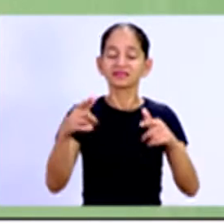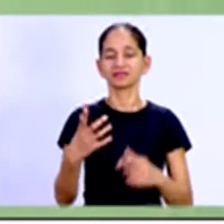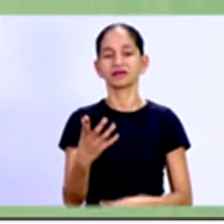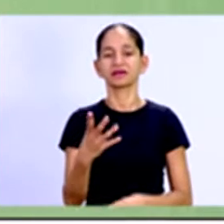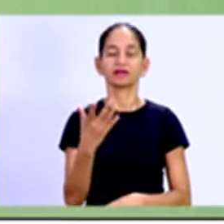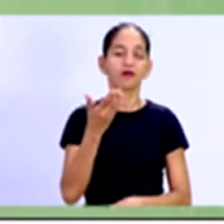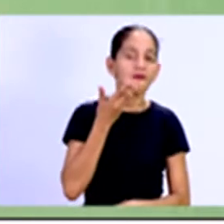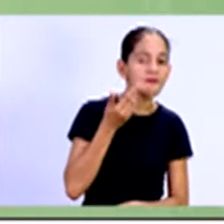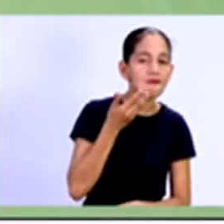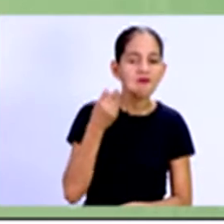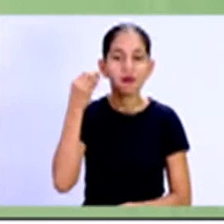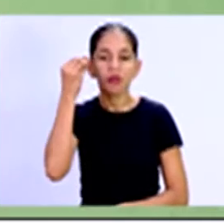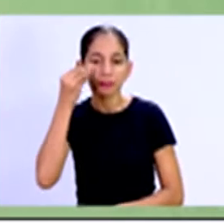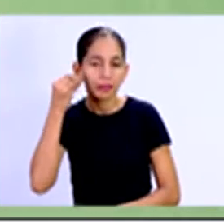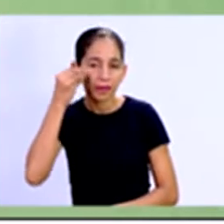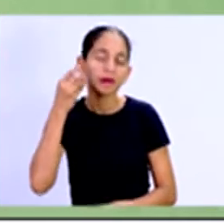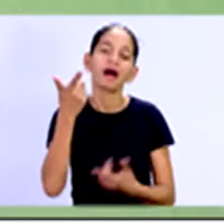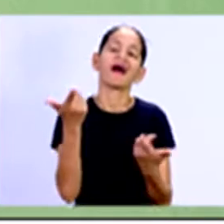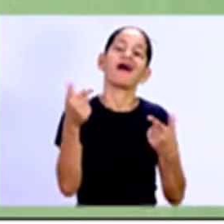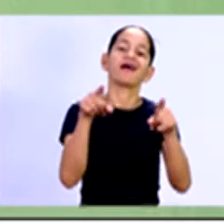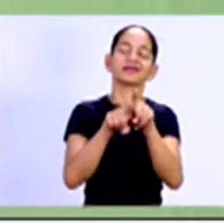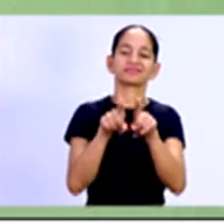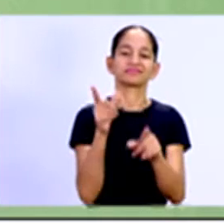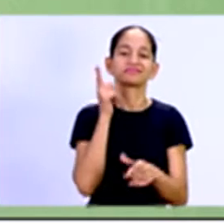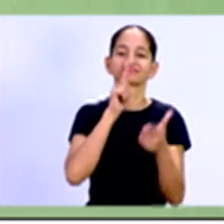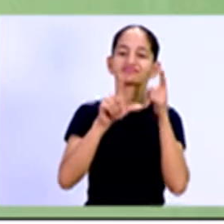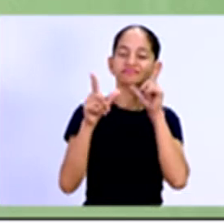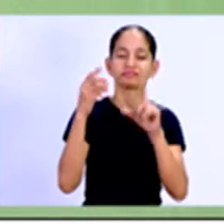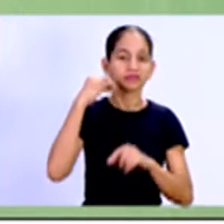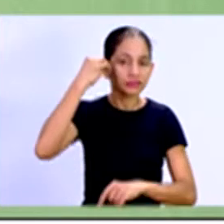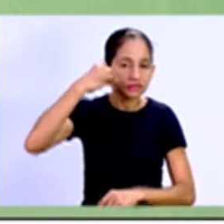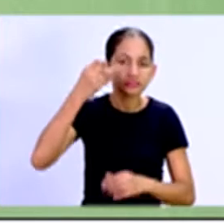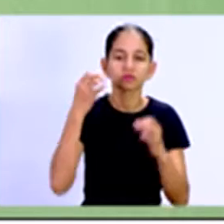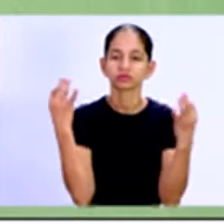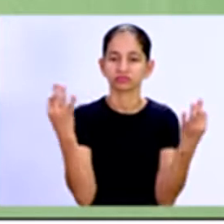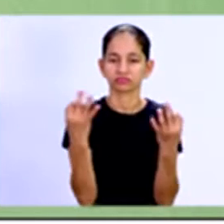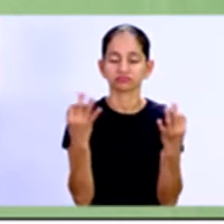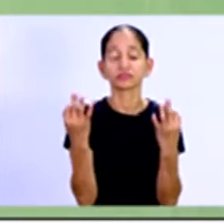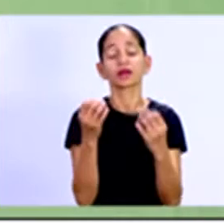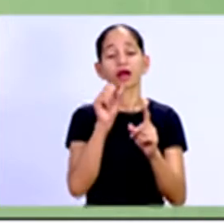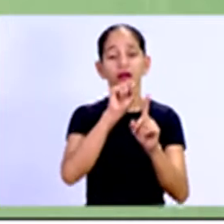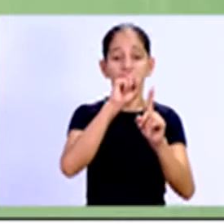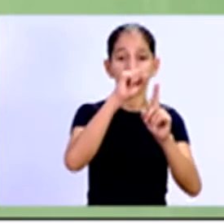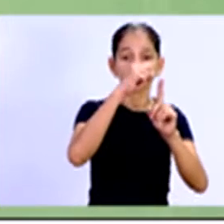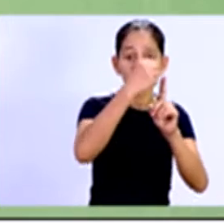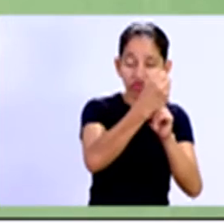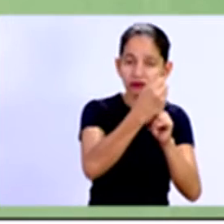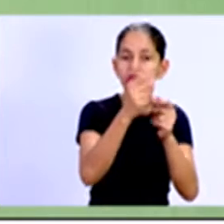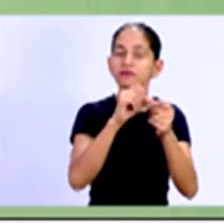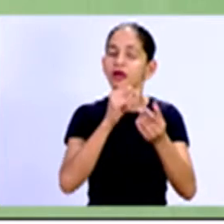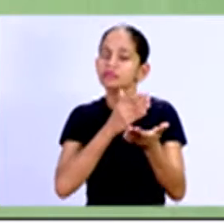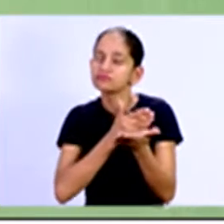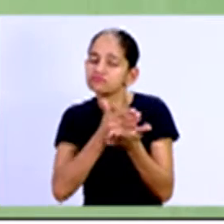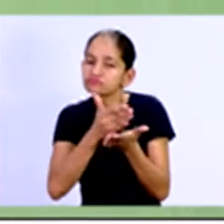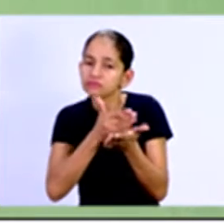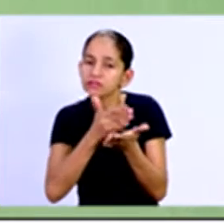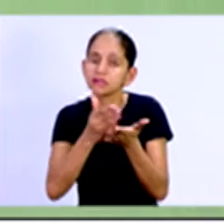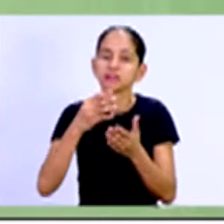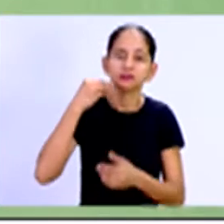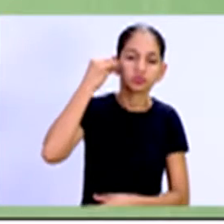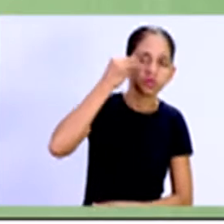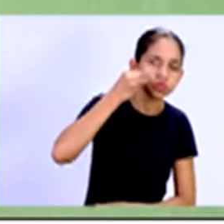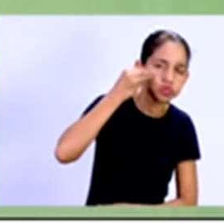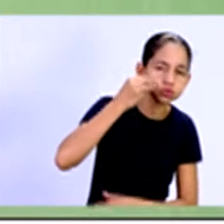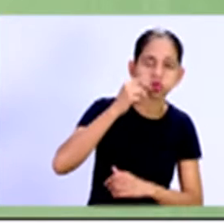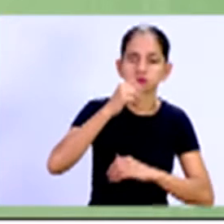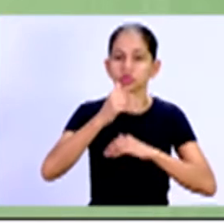tenha. Conforme a necessidade e conforme a sociedade vai empregando, o sujeito vai tendo dentro